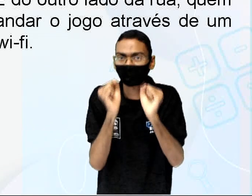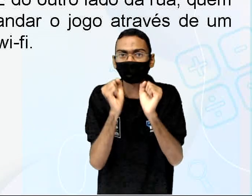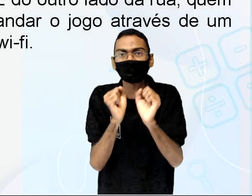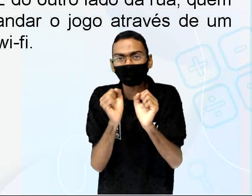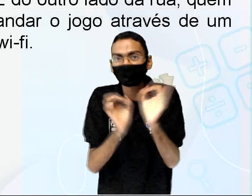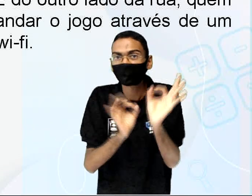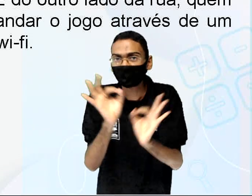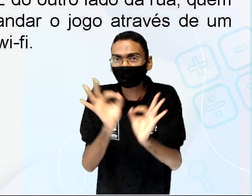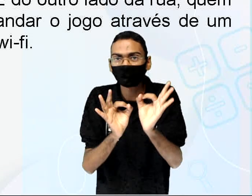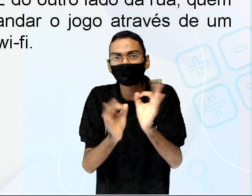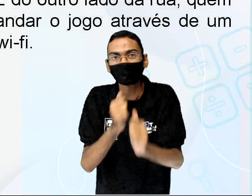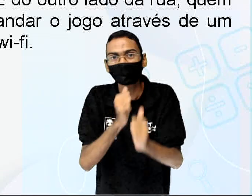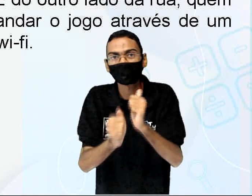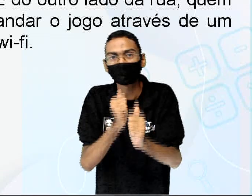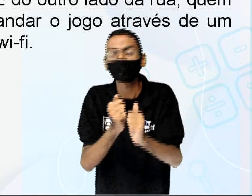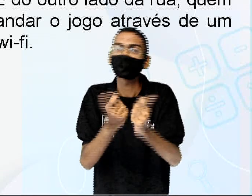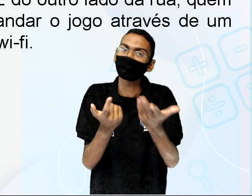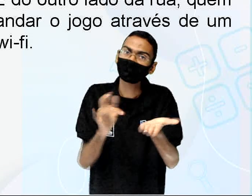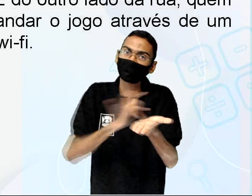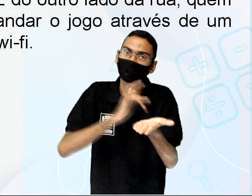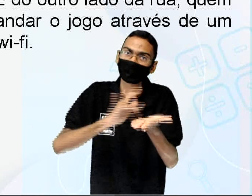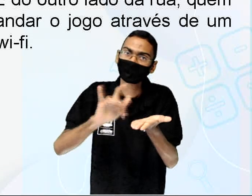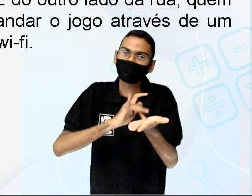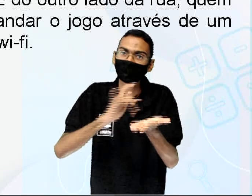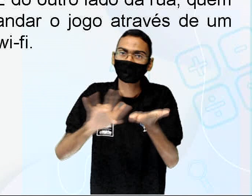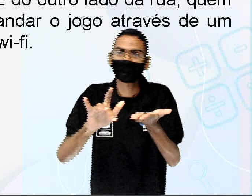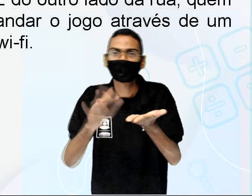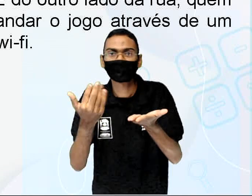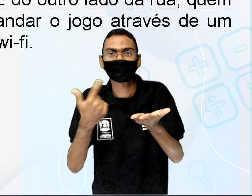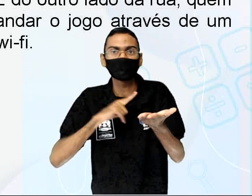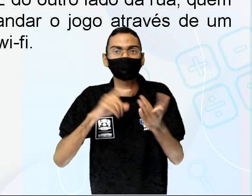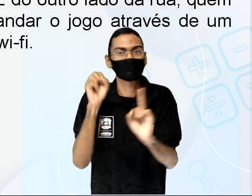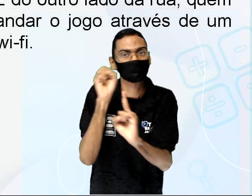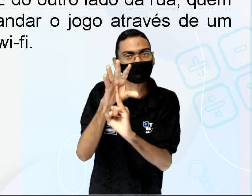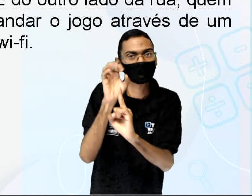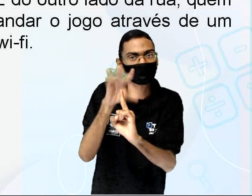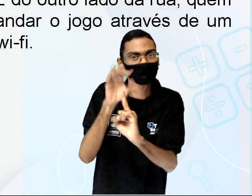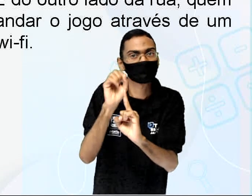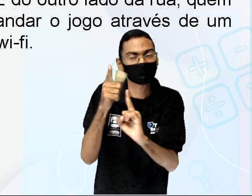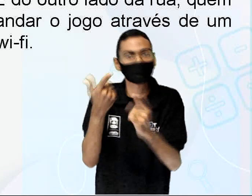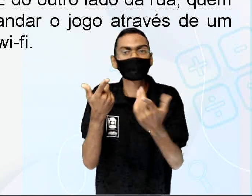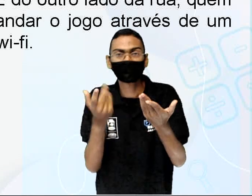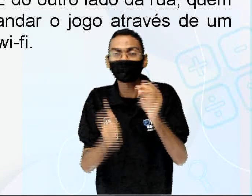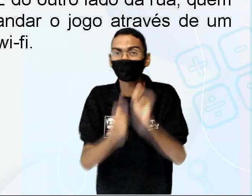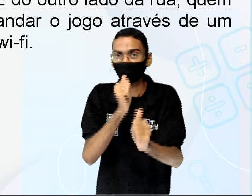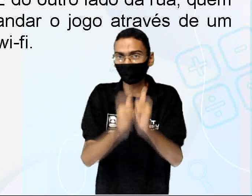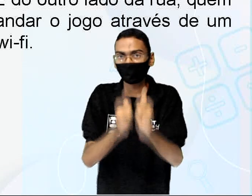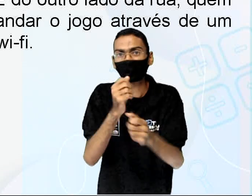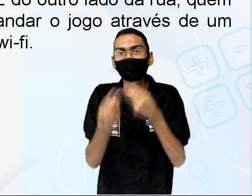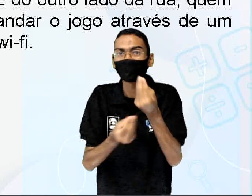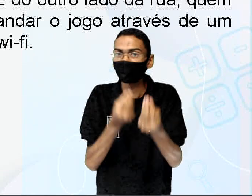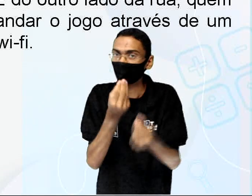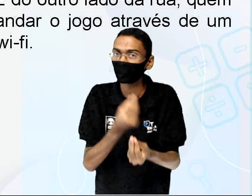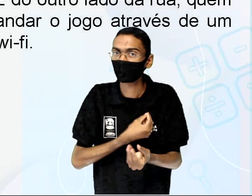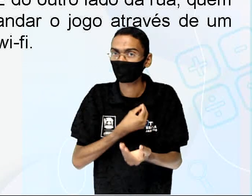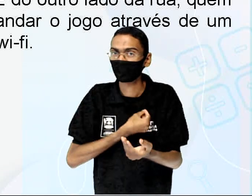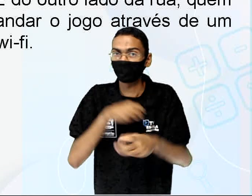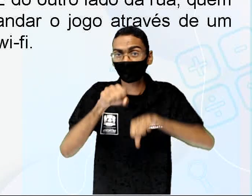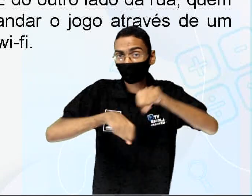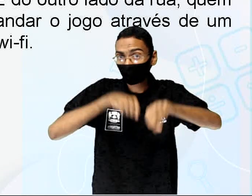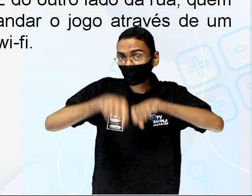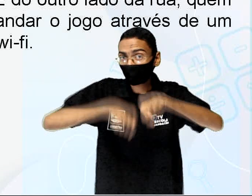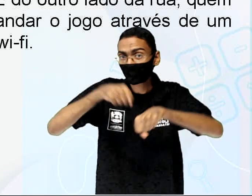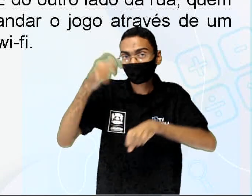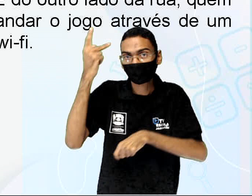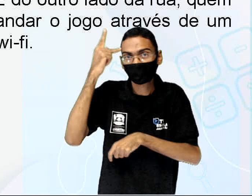de um tablet, que está conectado ao Wi-Fi. E aí, essa projeção é um jogo de como seria a vida do ciclista em